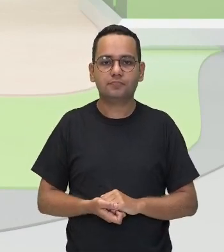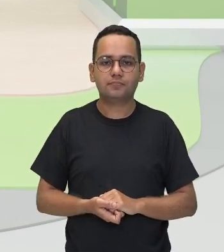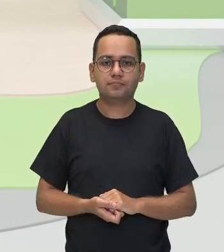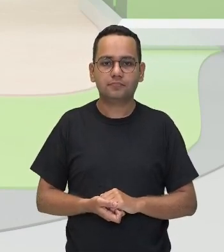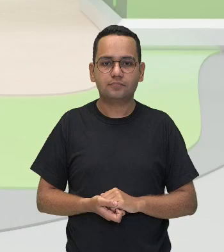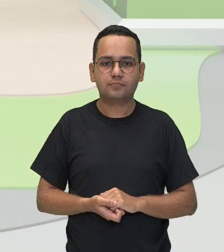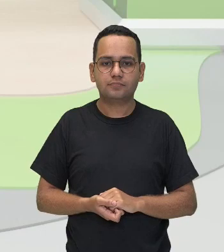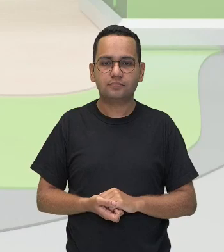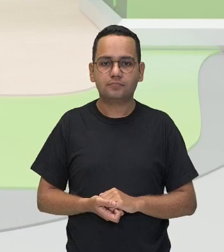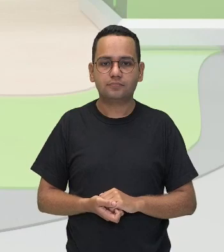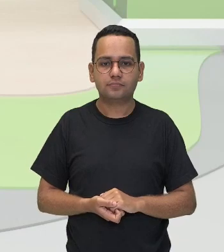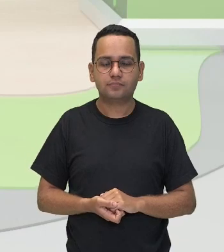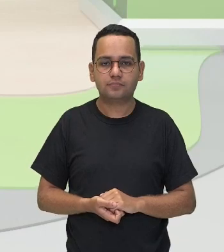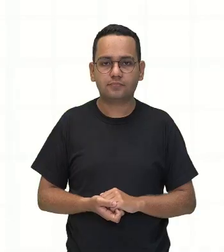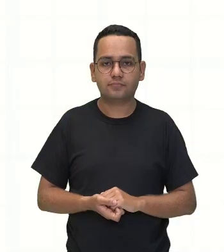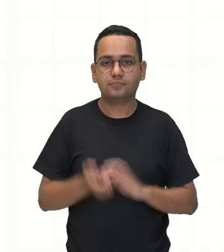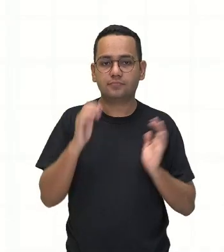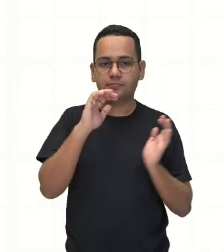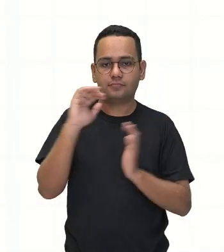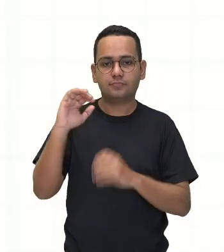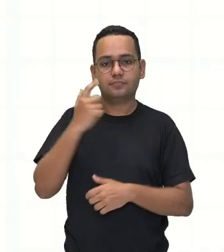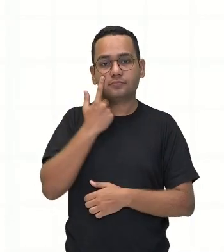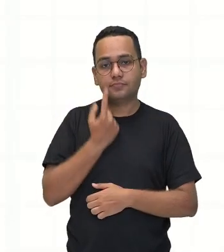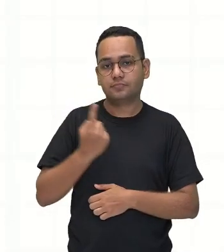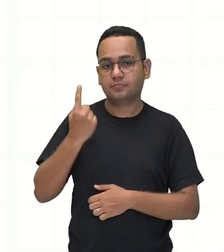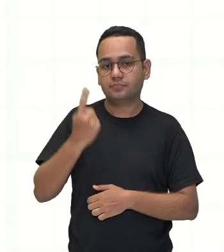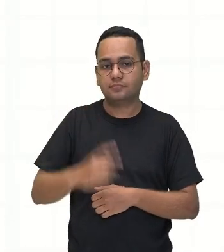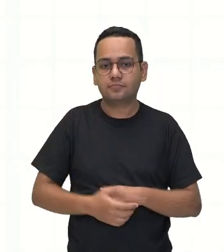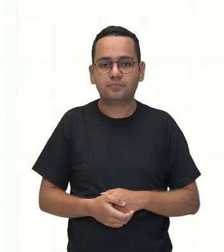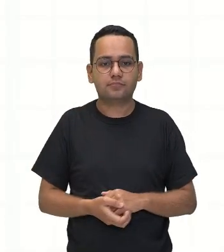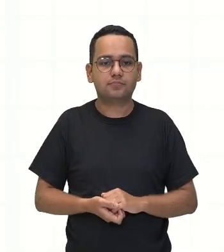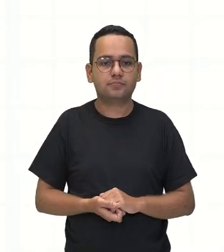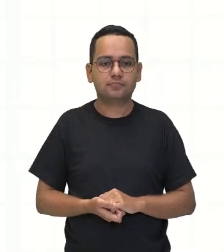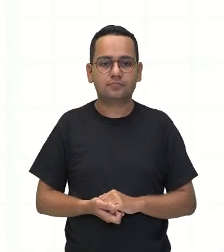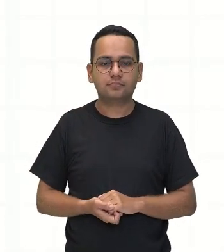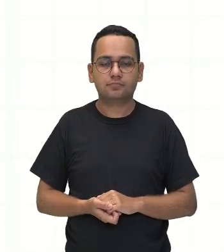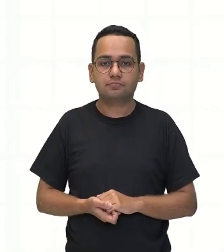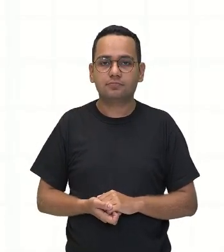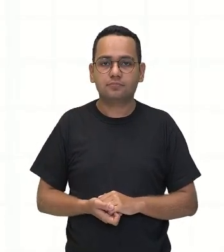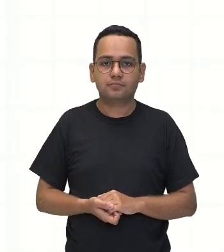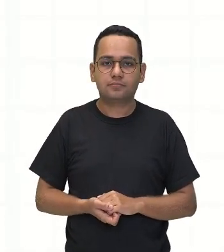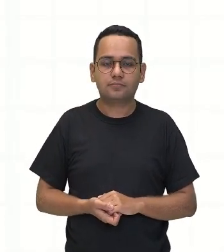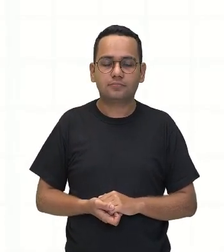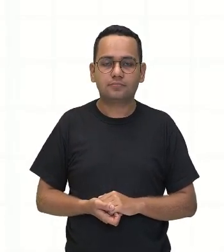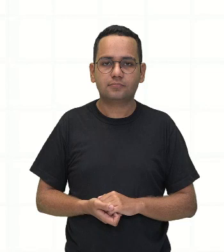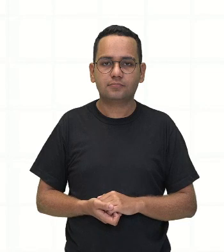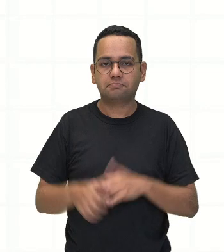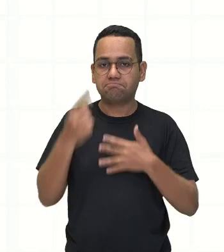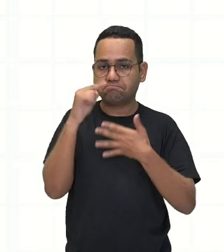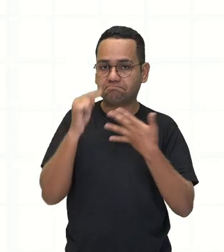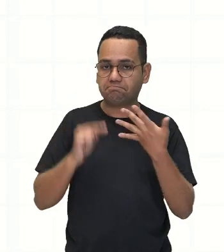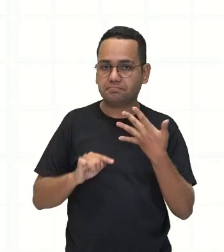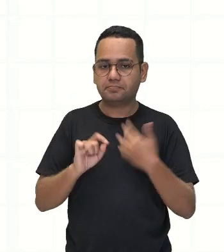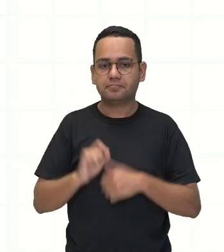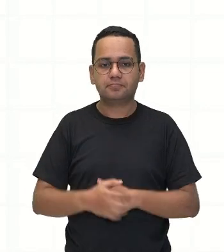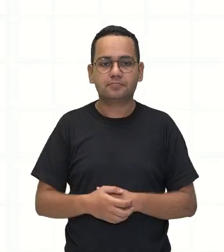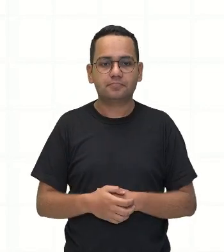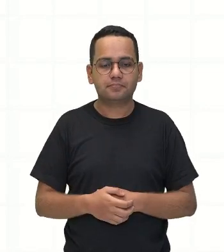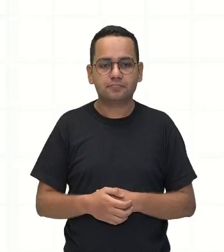ver agora sobre a classificação desses poluentes. Então, os poluentes, eles são classificados